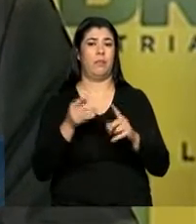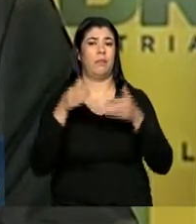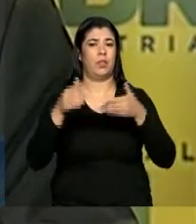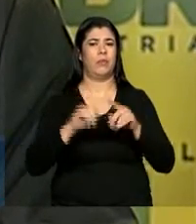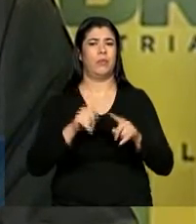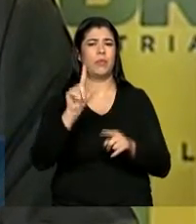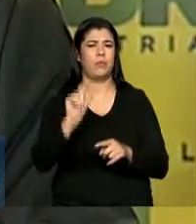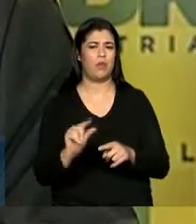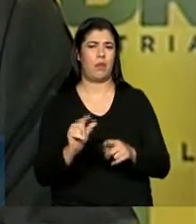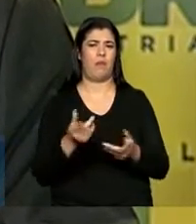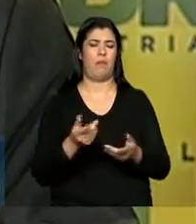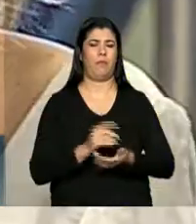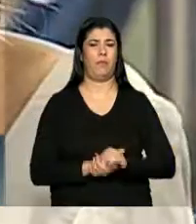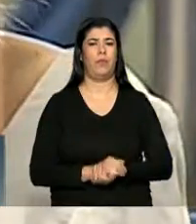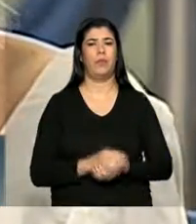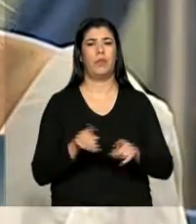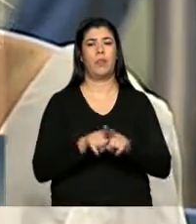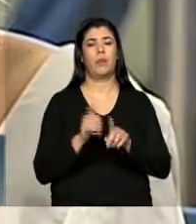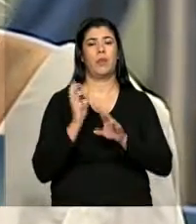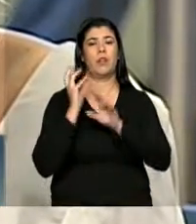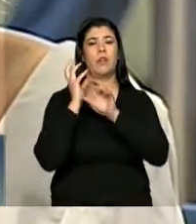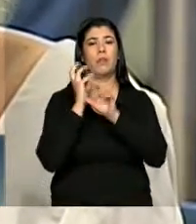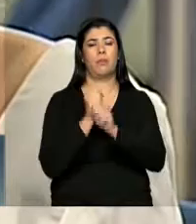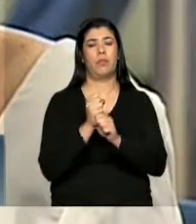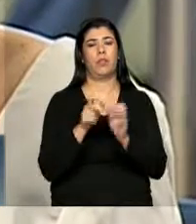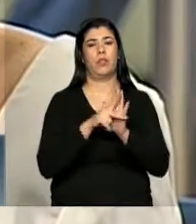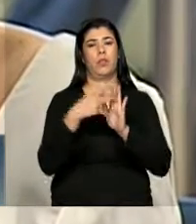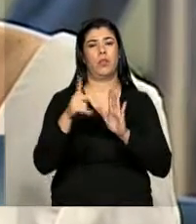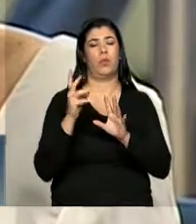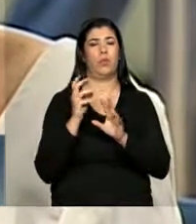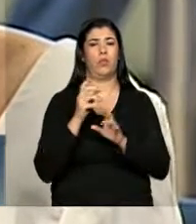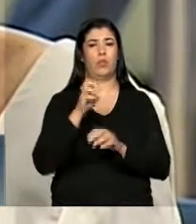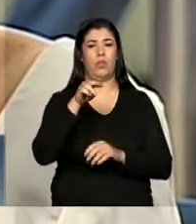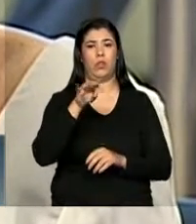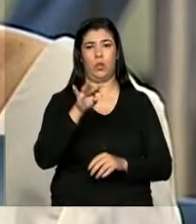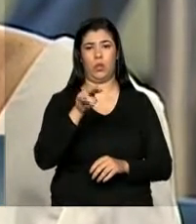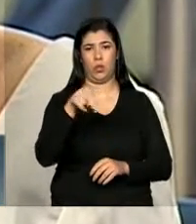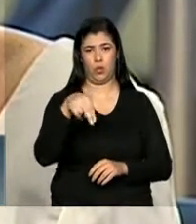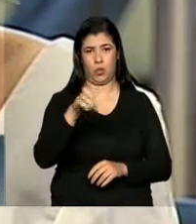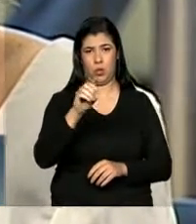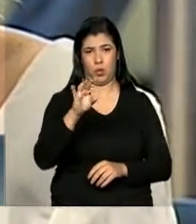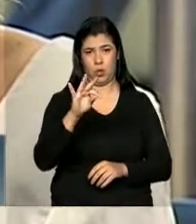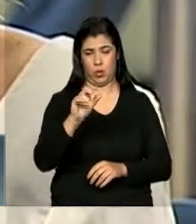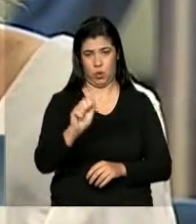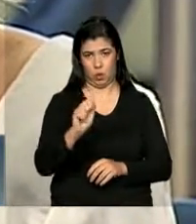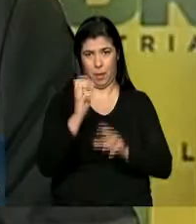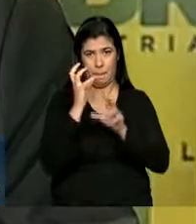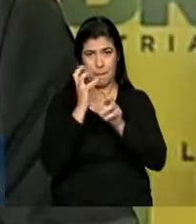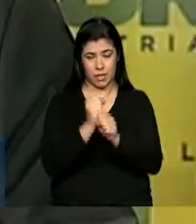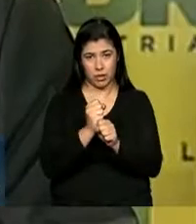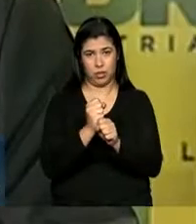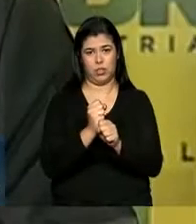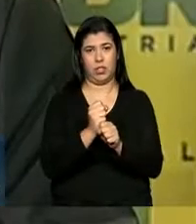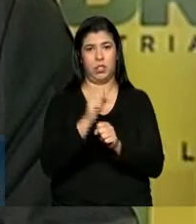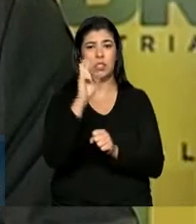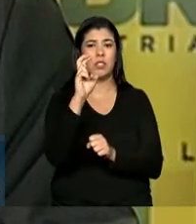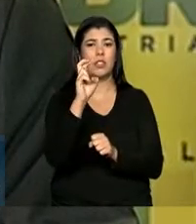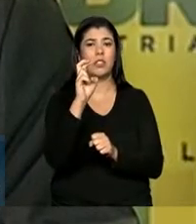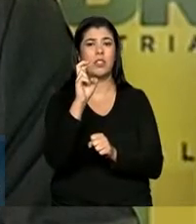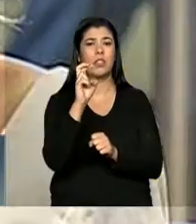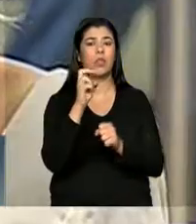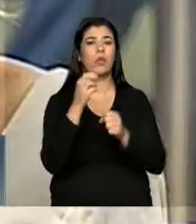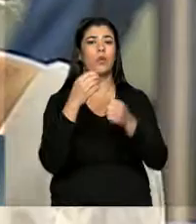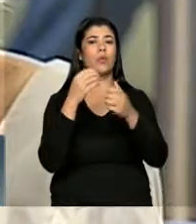Entendi. A questão das médias, que subiu em todas as notas. Essa média que vocês estão divulgando... É a média das 5 notas.